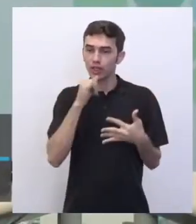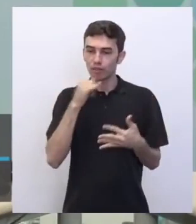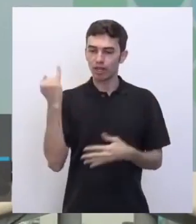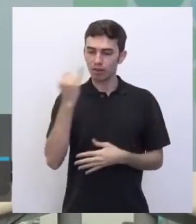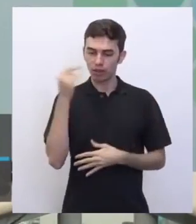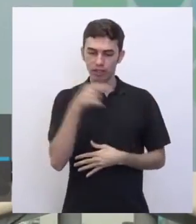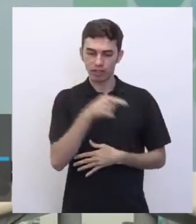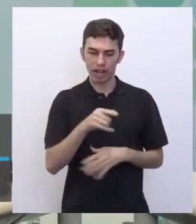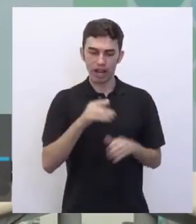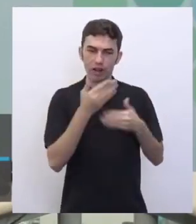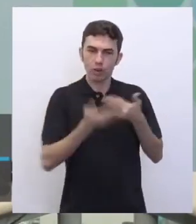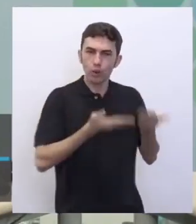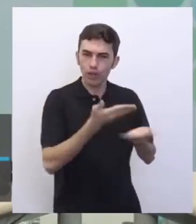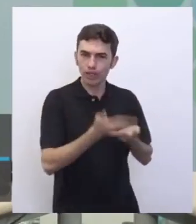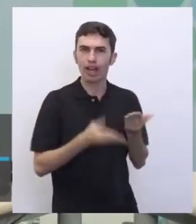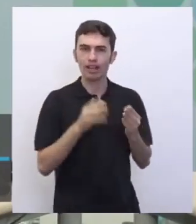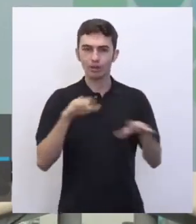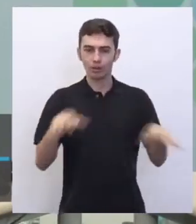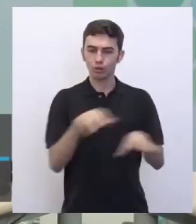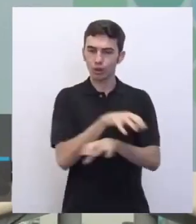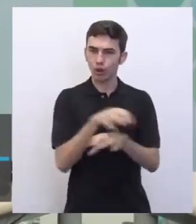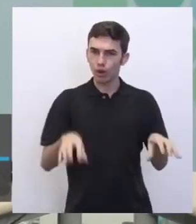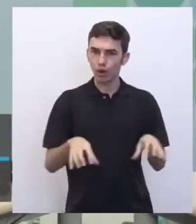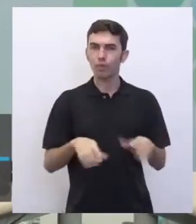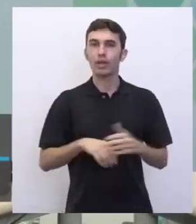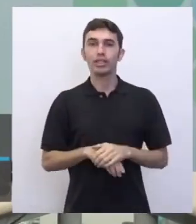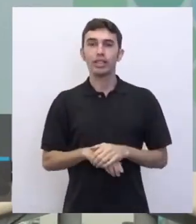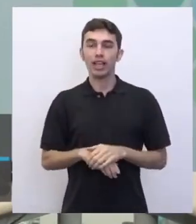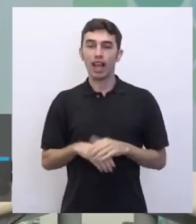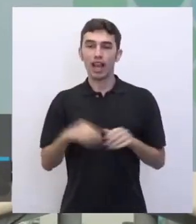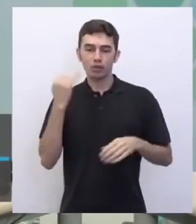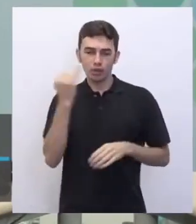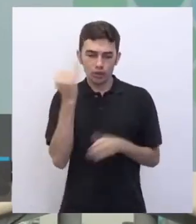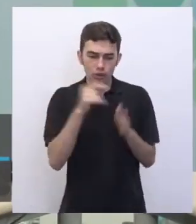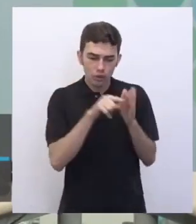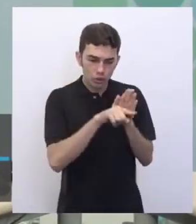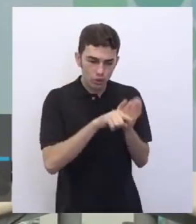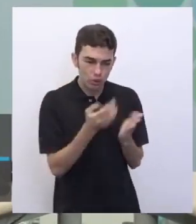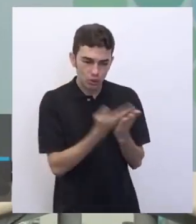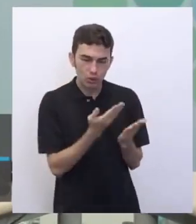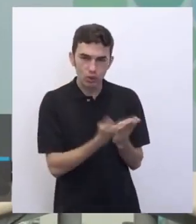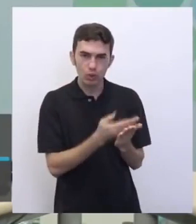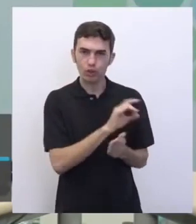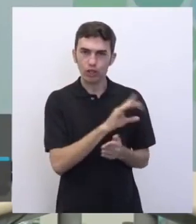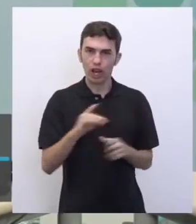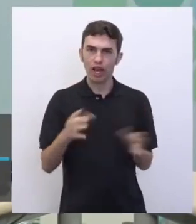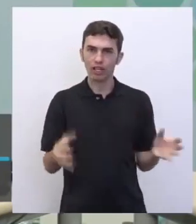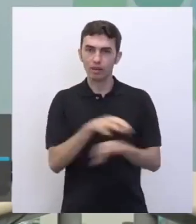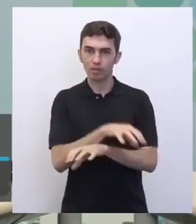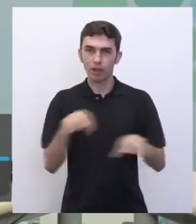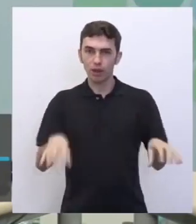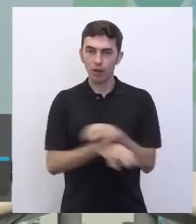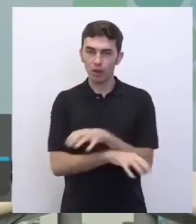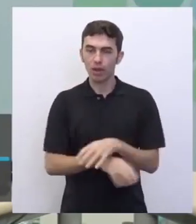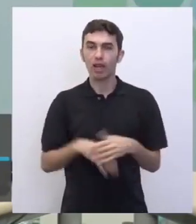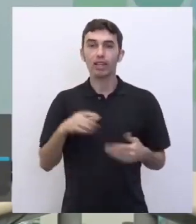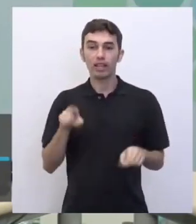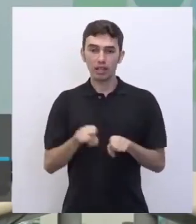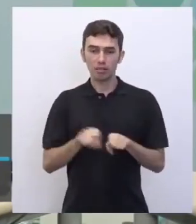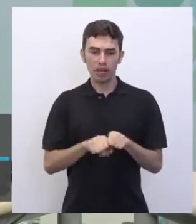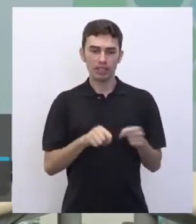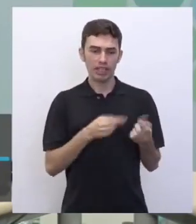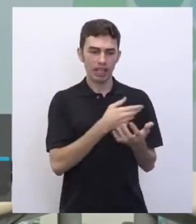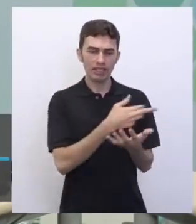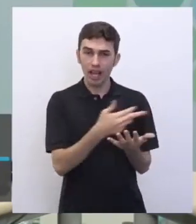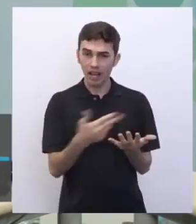dos biomas, do estudo, né, referente aos biomas e o que compõe aí, né, algumas características